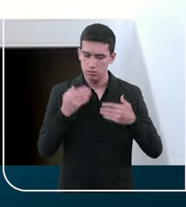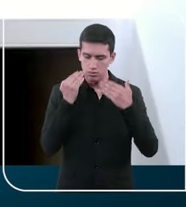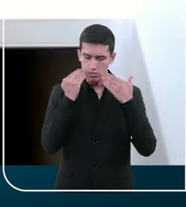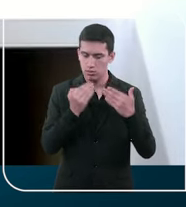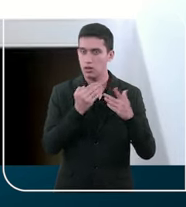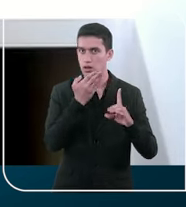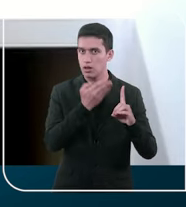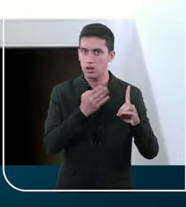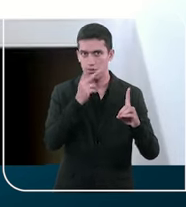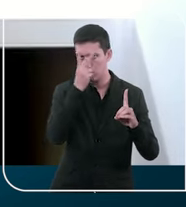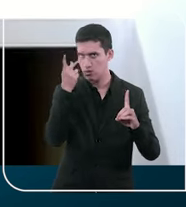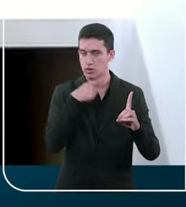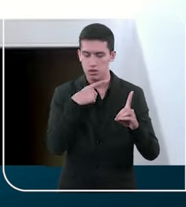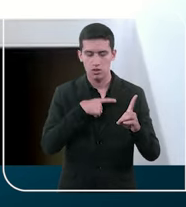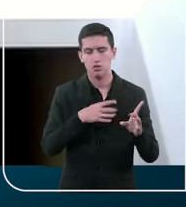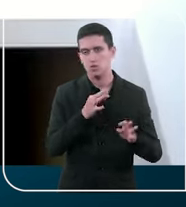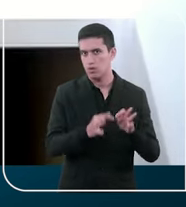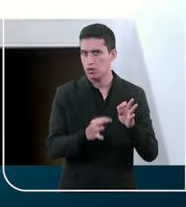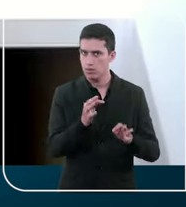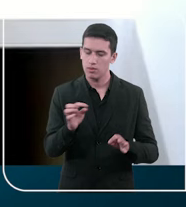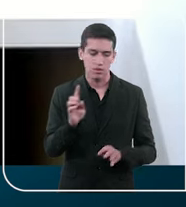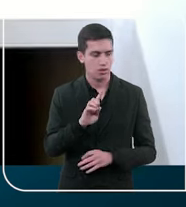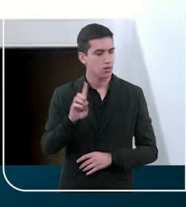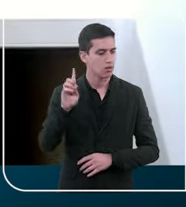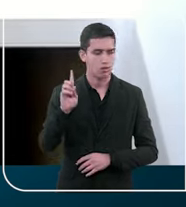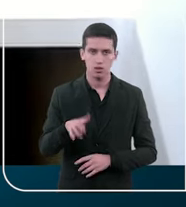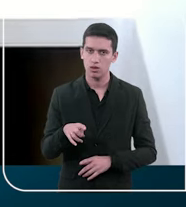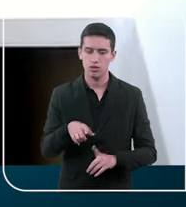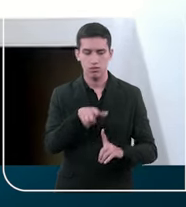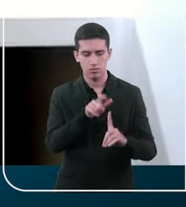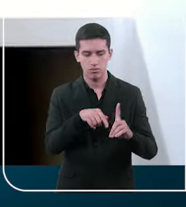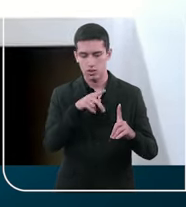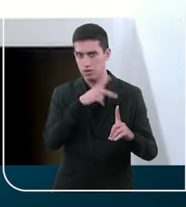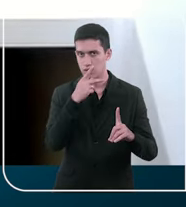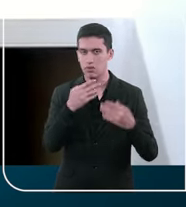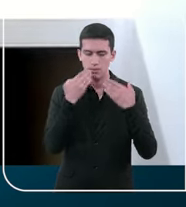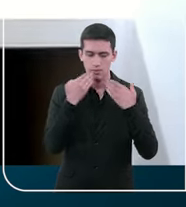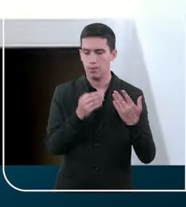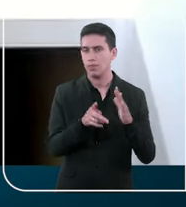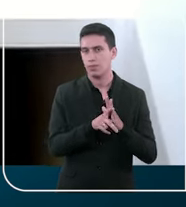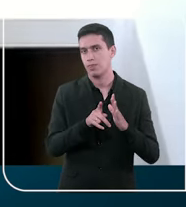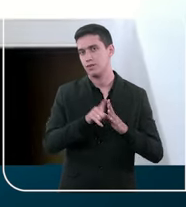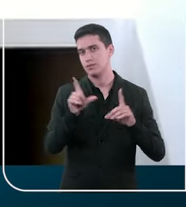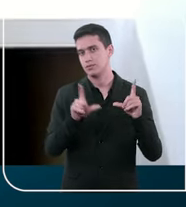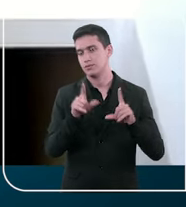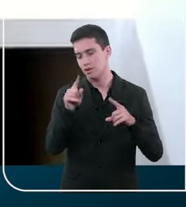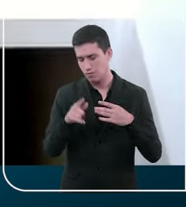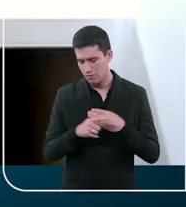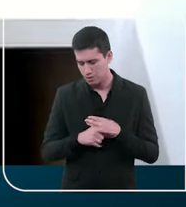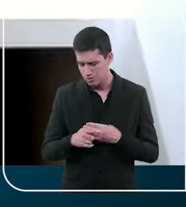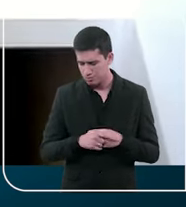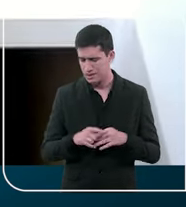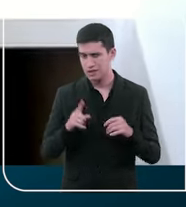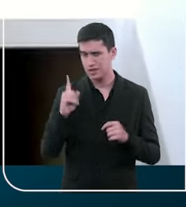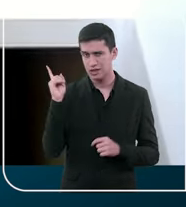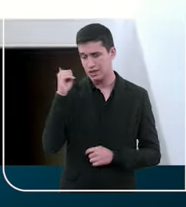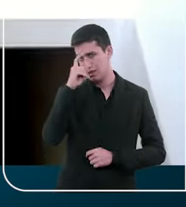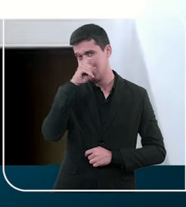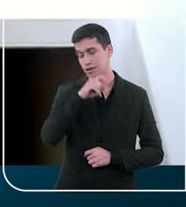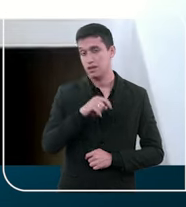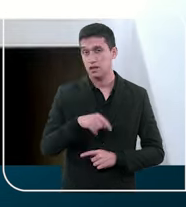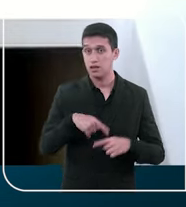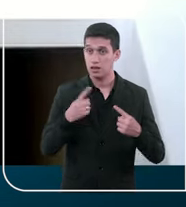tem que conseguir comprovar que aquela pessoa que está sob julgamento não é a pessoa que foi exposta pela mídia. E isso é um papel muito